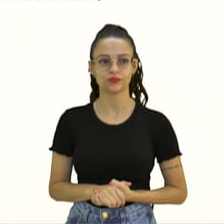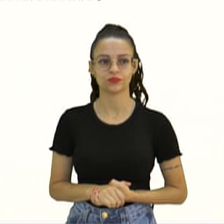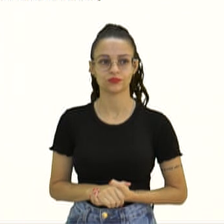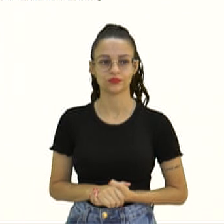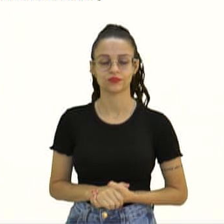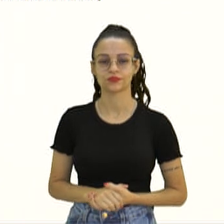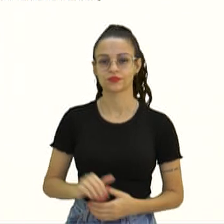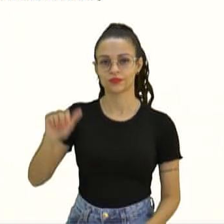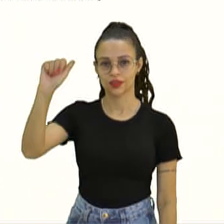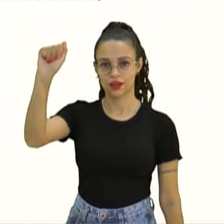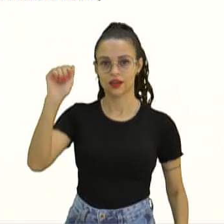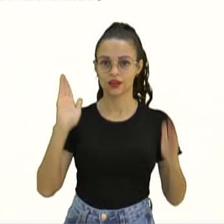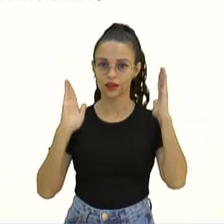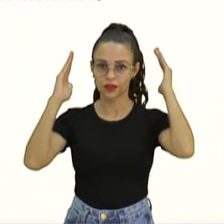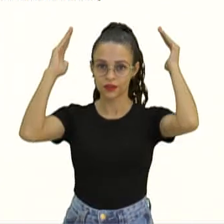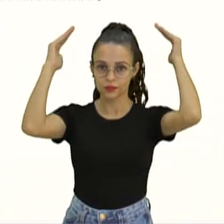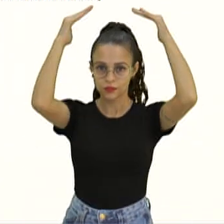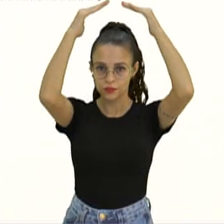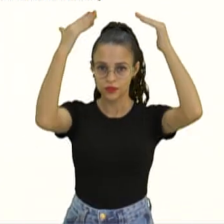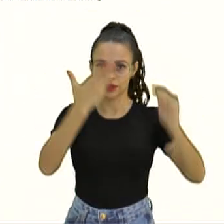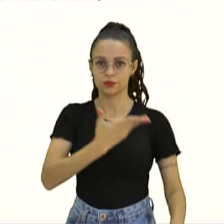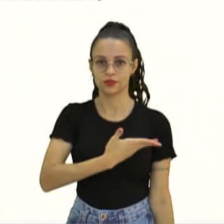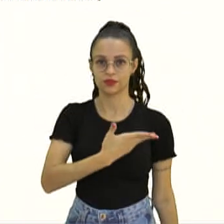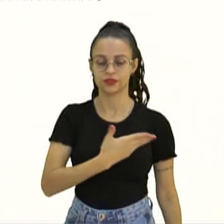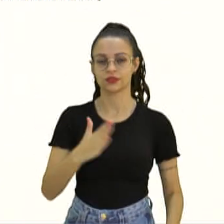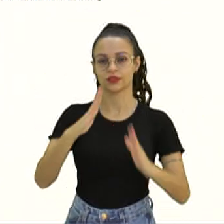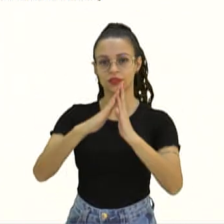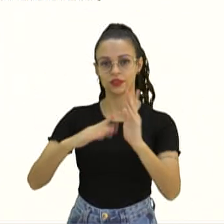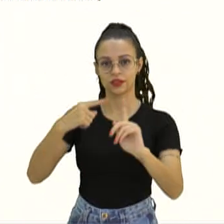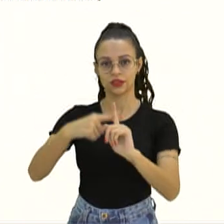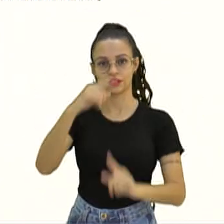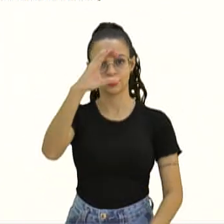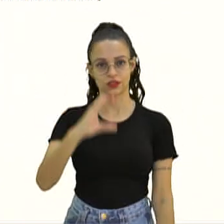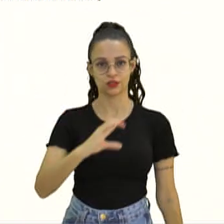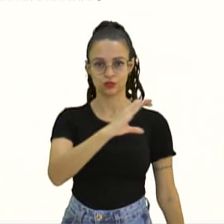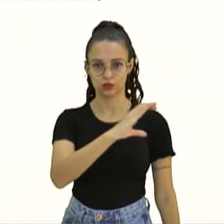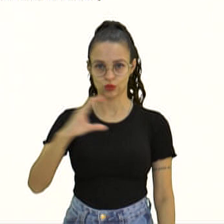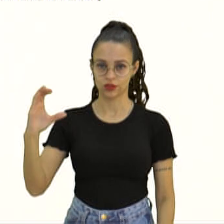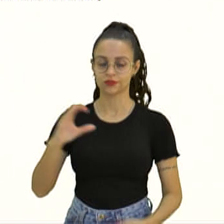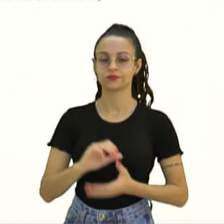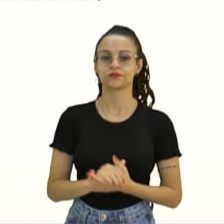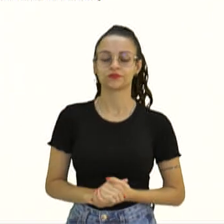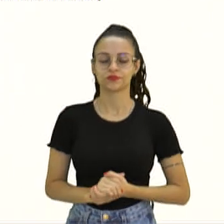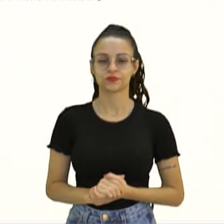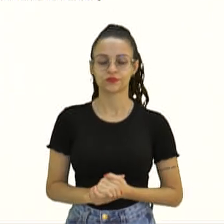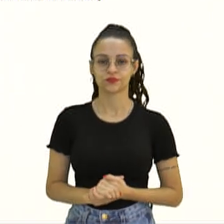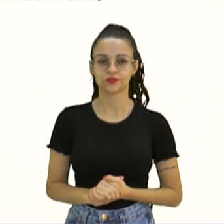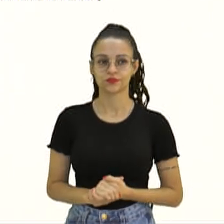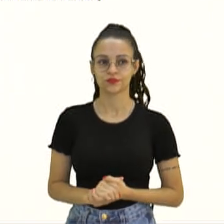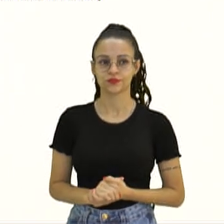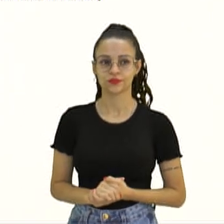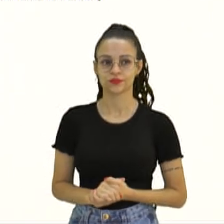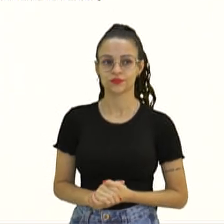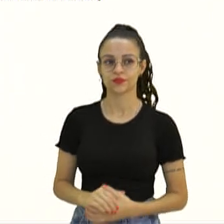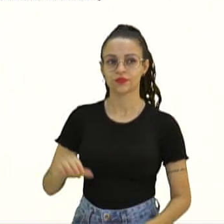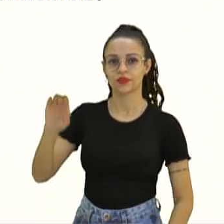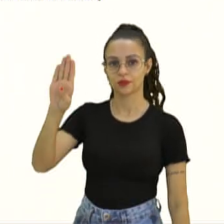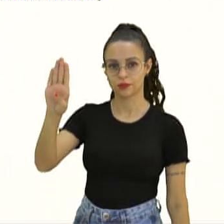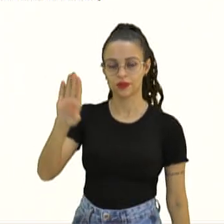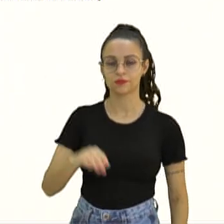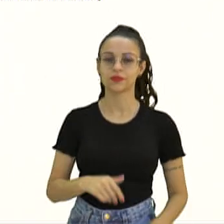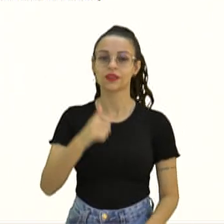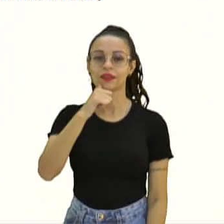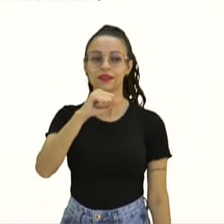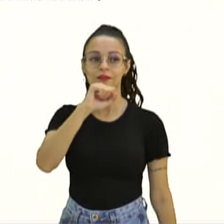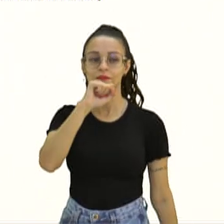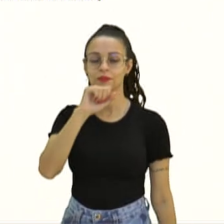letra A o Papa Francisco da Igreja Católica Apostólica Romana e agora claro por eliminação letra b